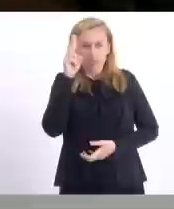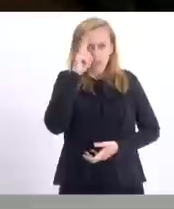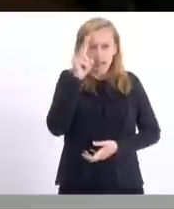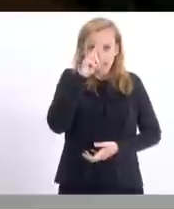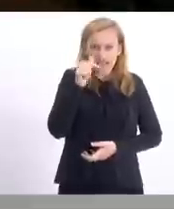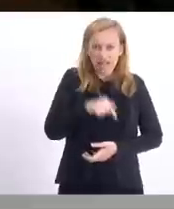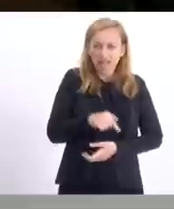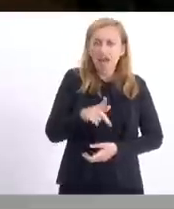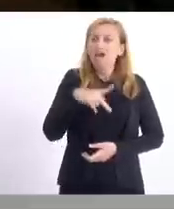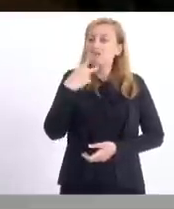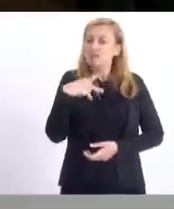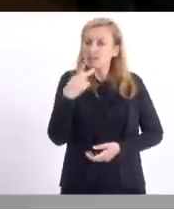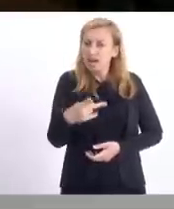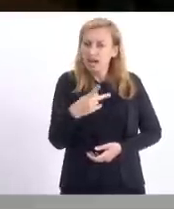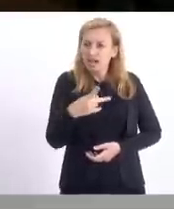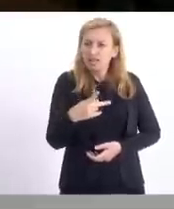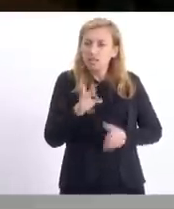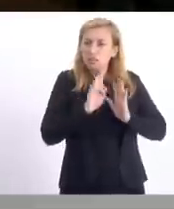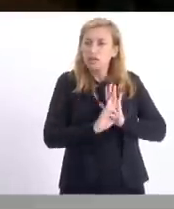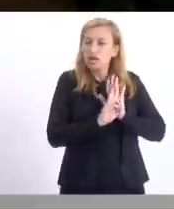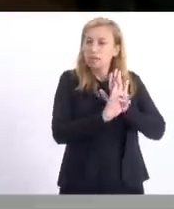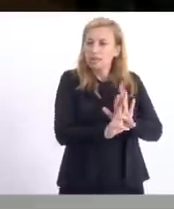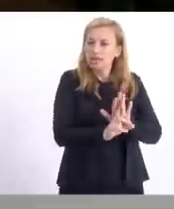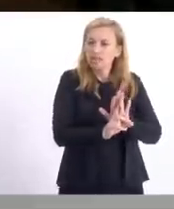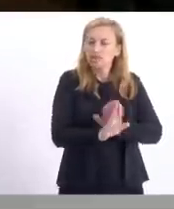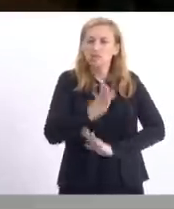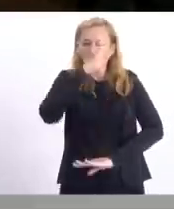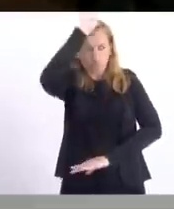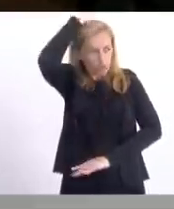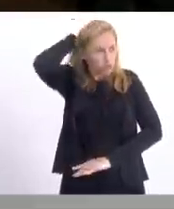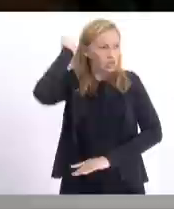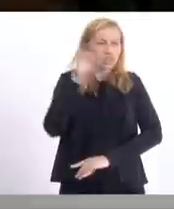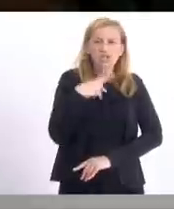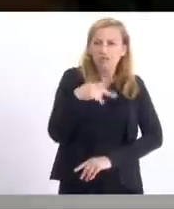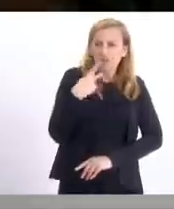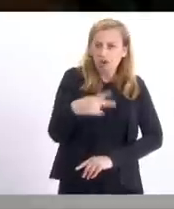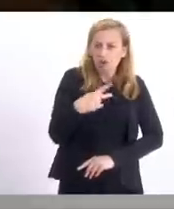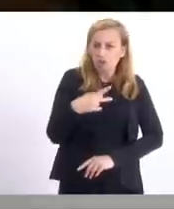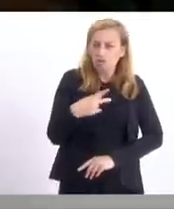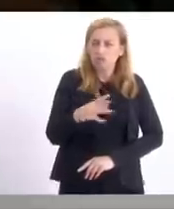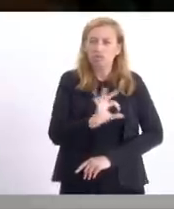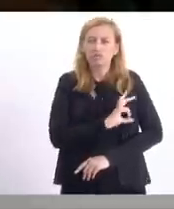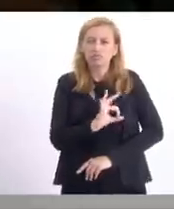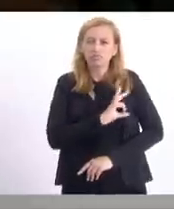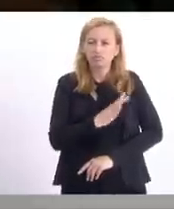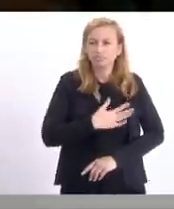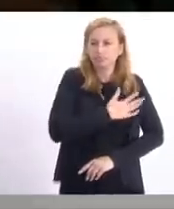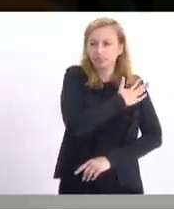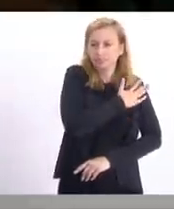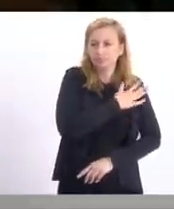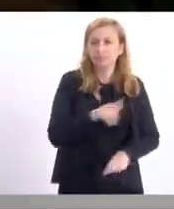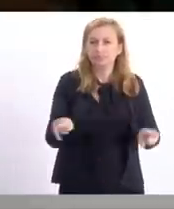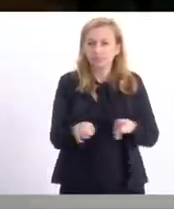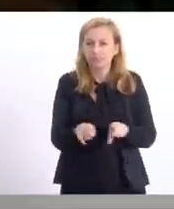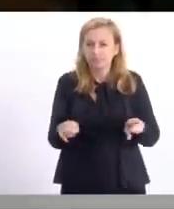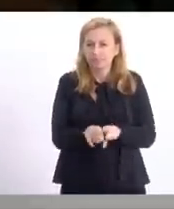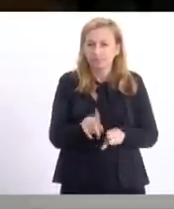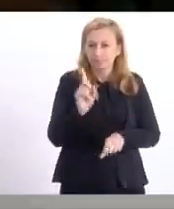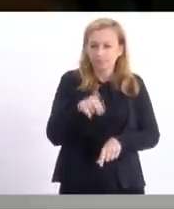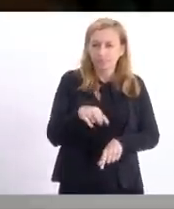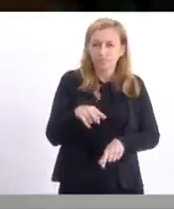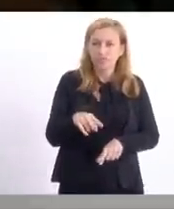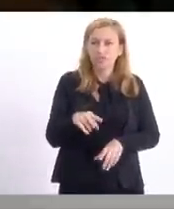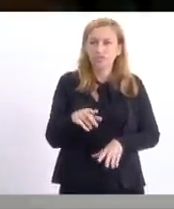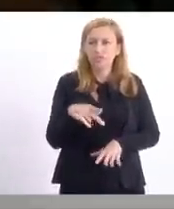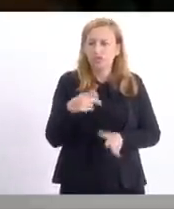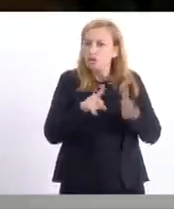a fala do representante do bombeiro, que falou pela Polícia Militar também, né, que quando